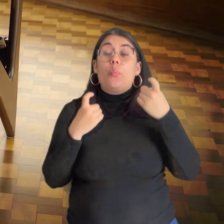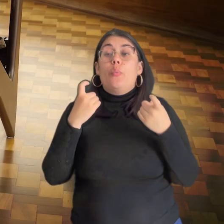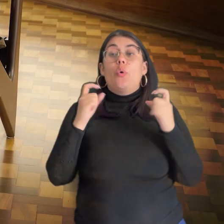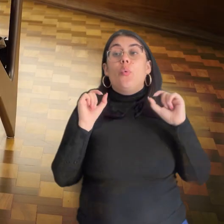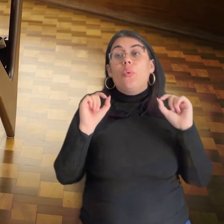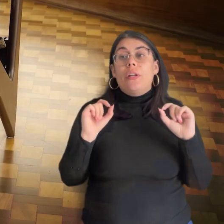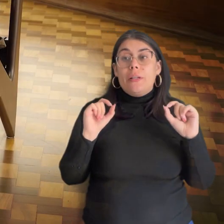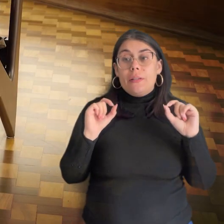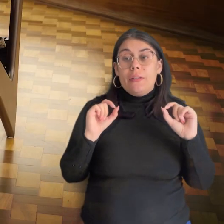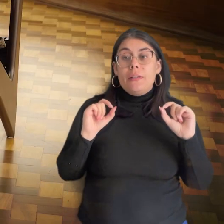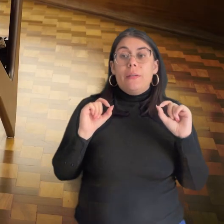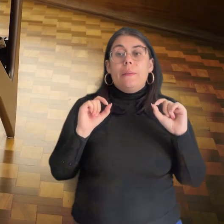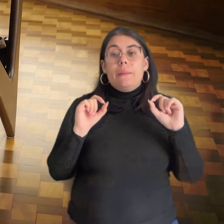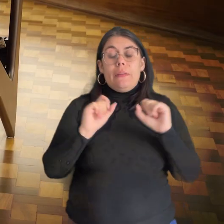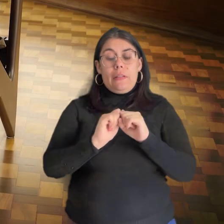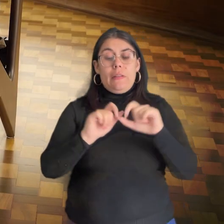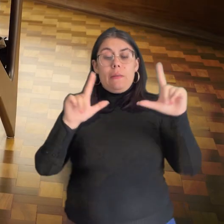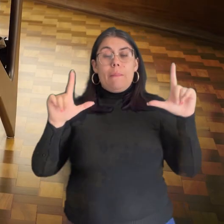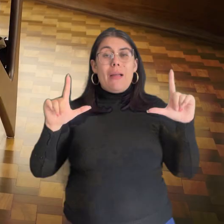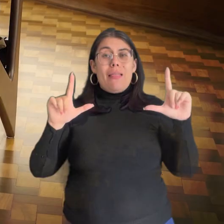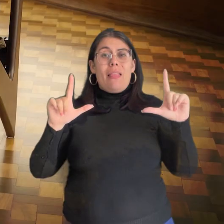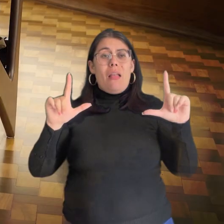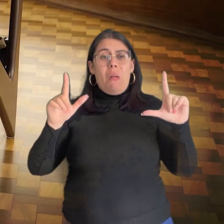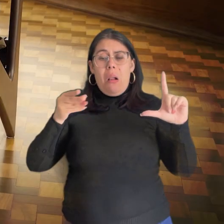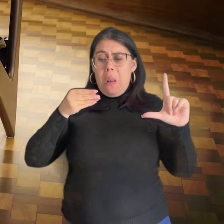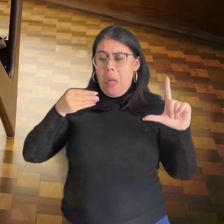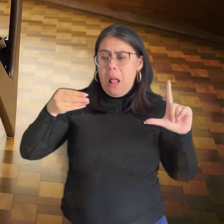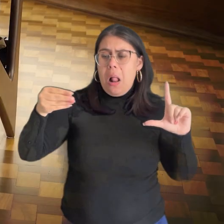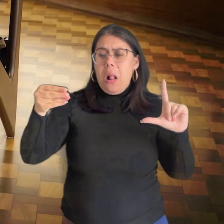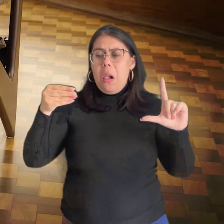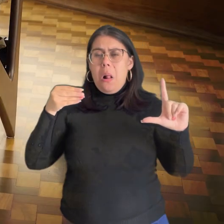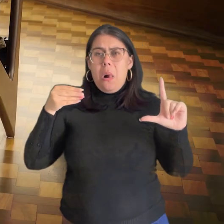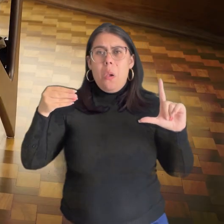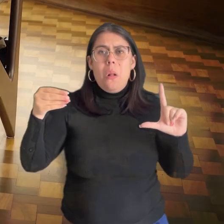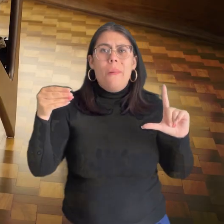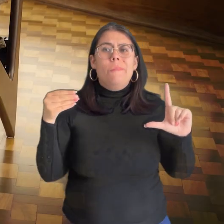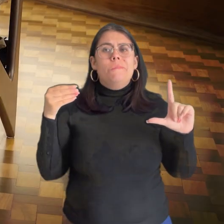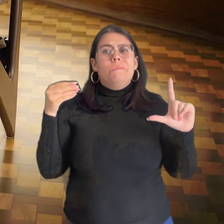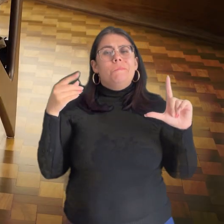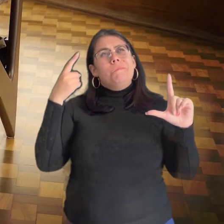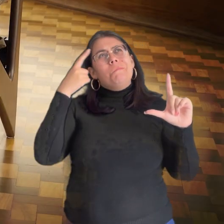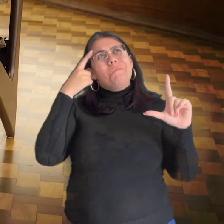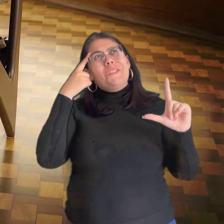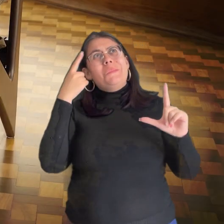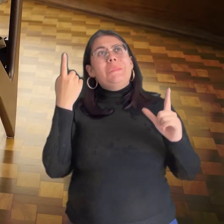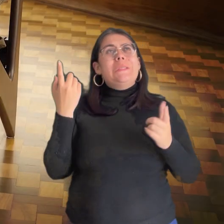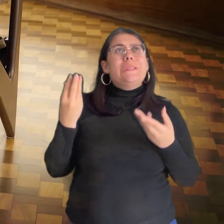essa situação desse painel em balanço.